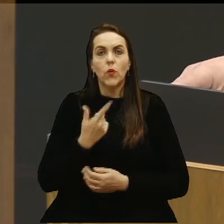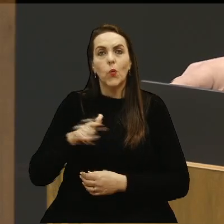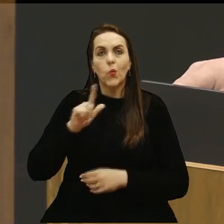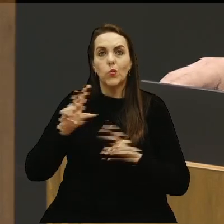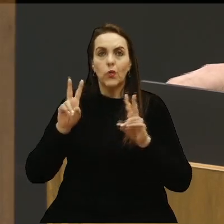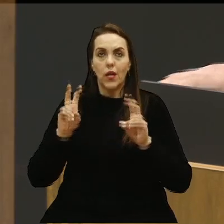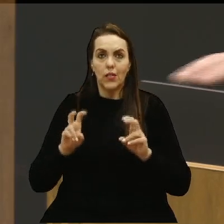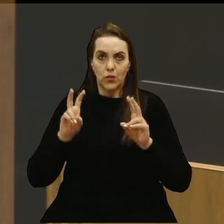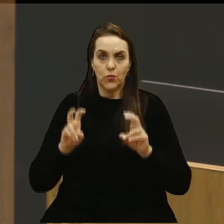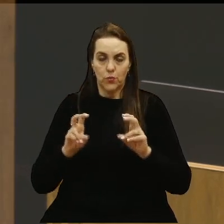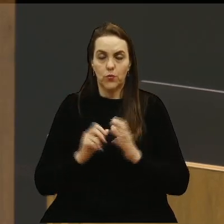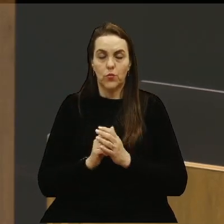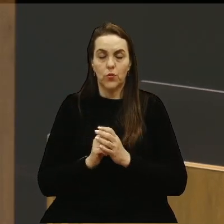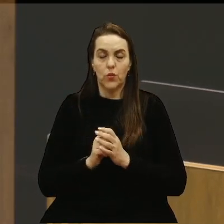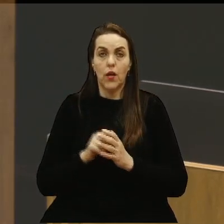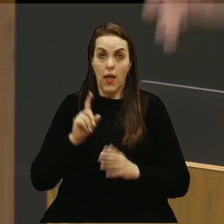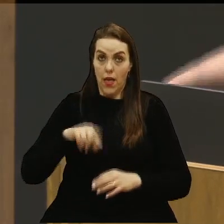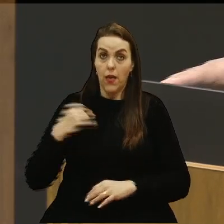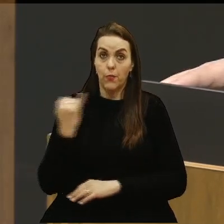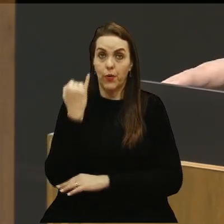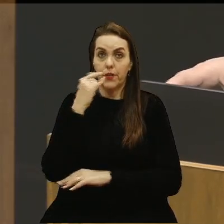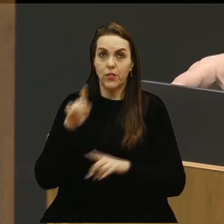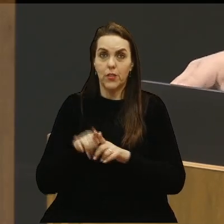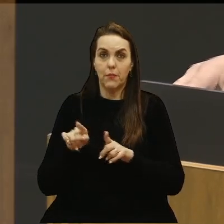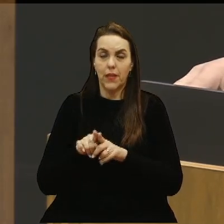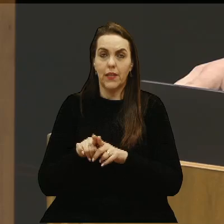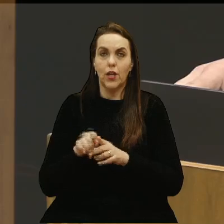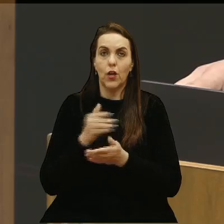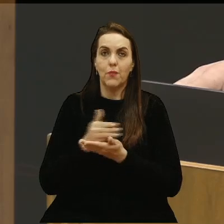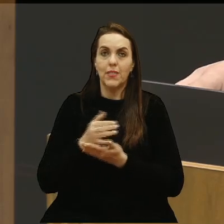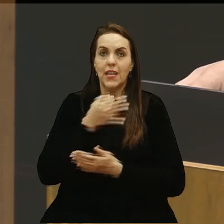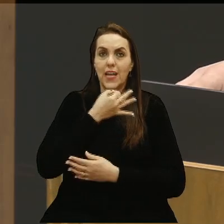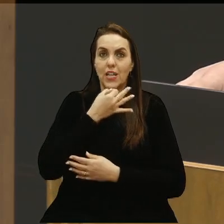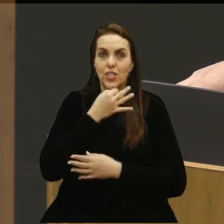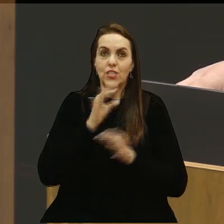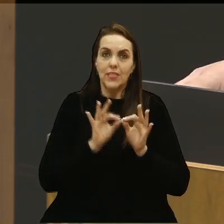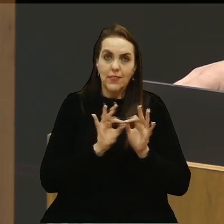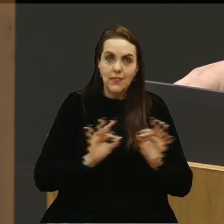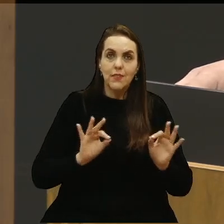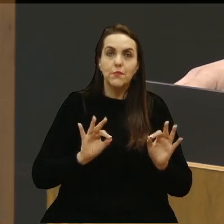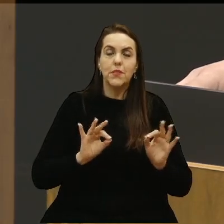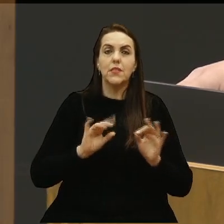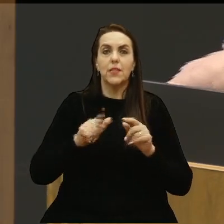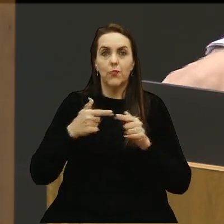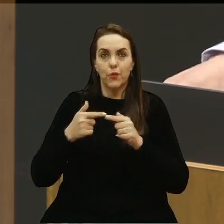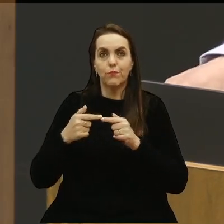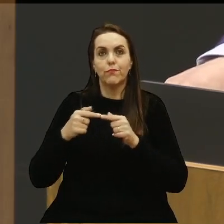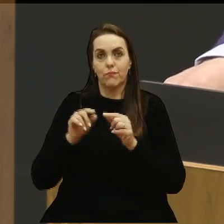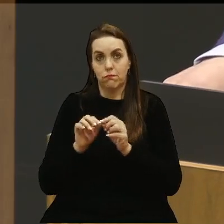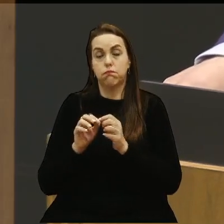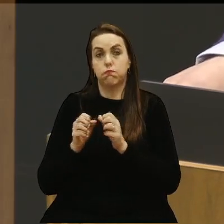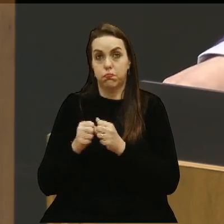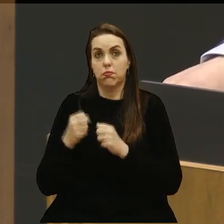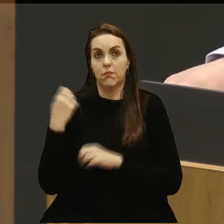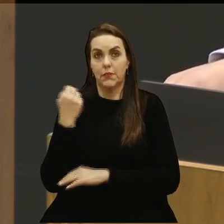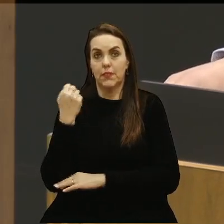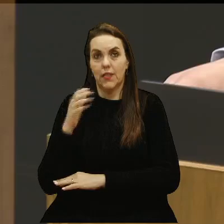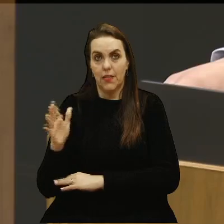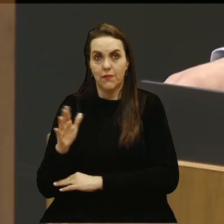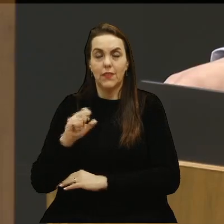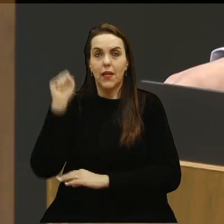menos importante, comecei por Caxias do simples para o avançado, né? Do próximo para o afastado. Então aqui eu falo a respeito do